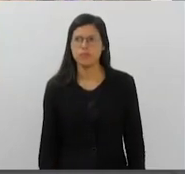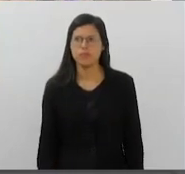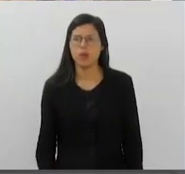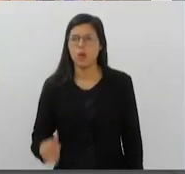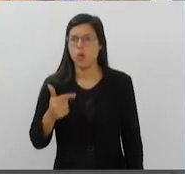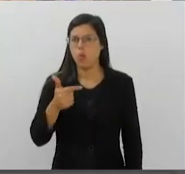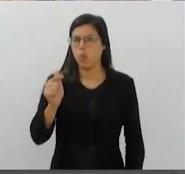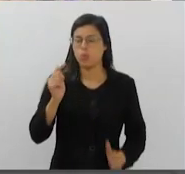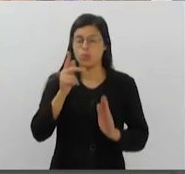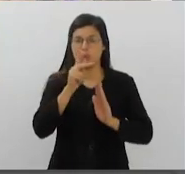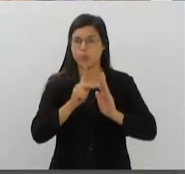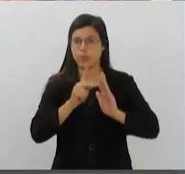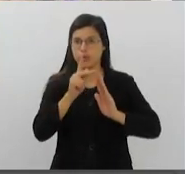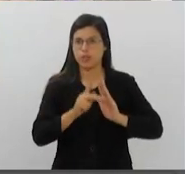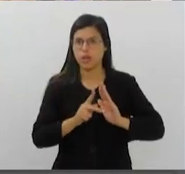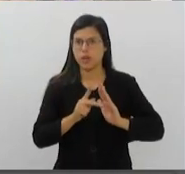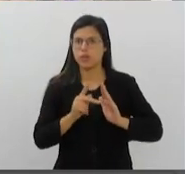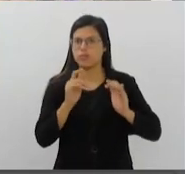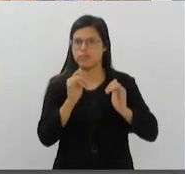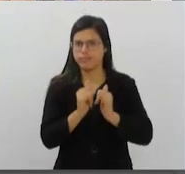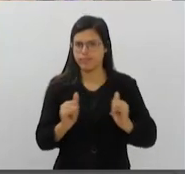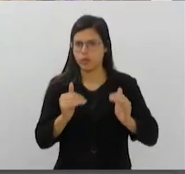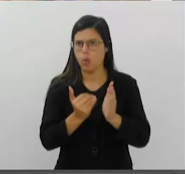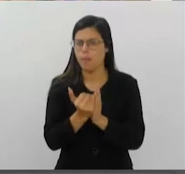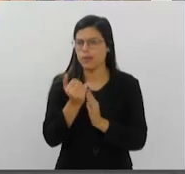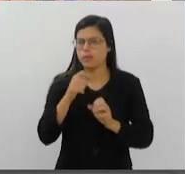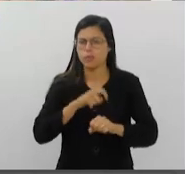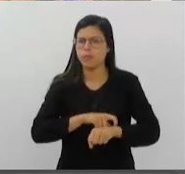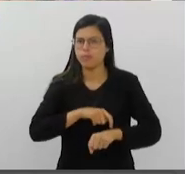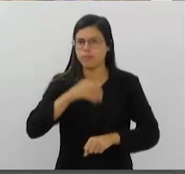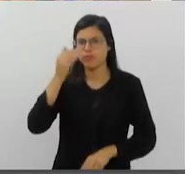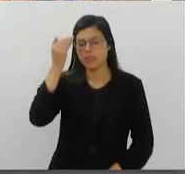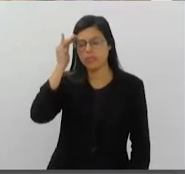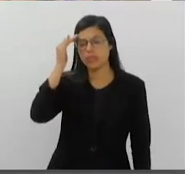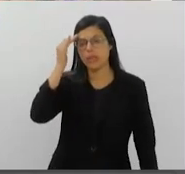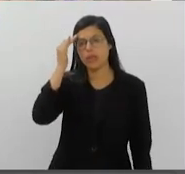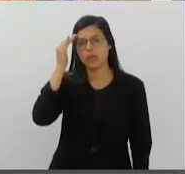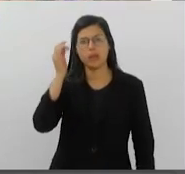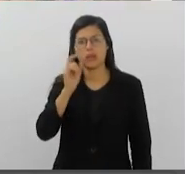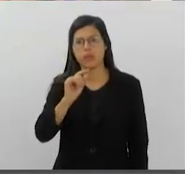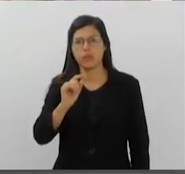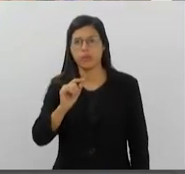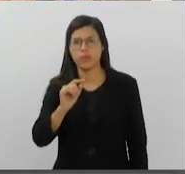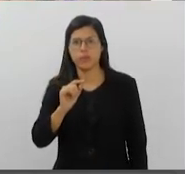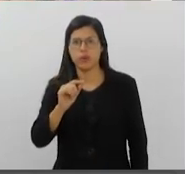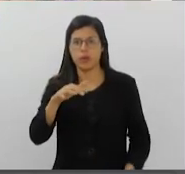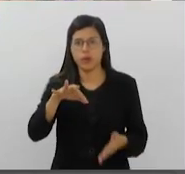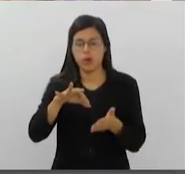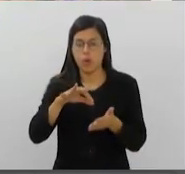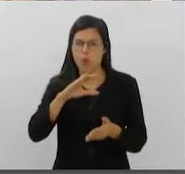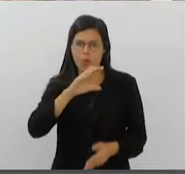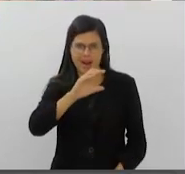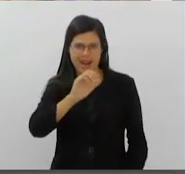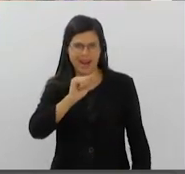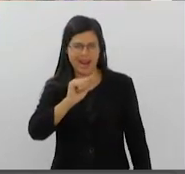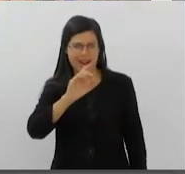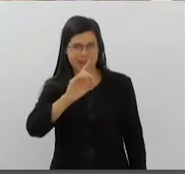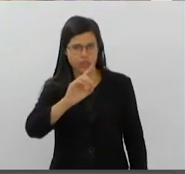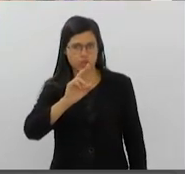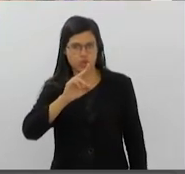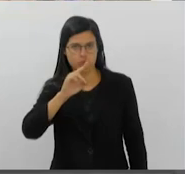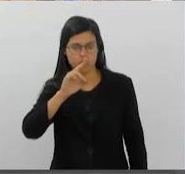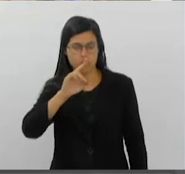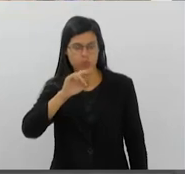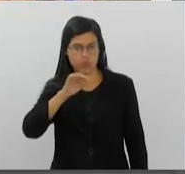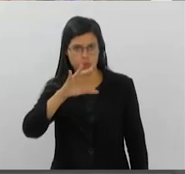Outro projeto que a gente lança nesse momento, entendendo que o Cadastro Único é a principal